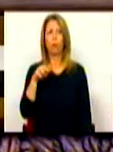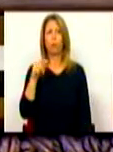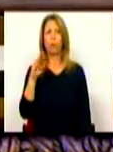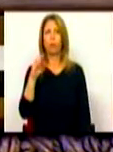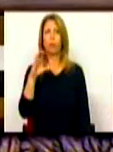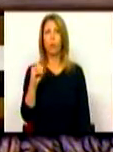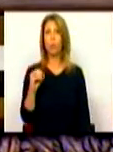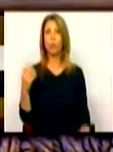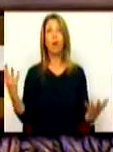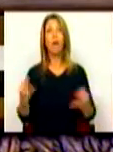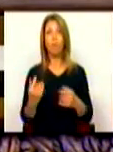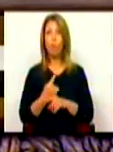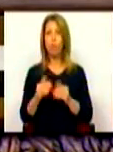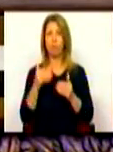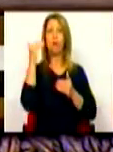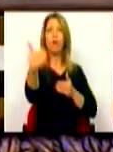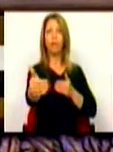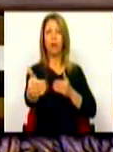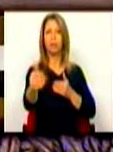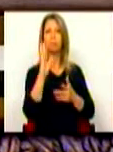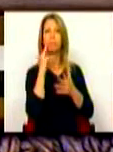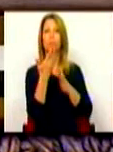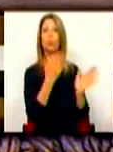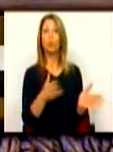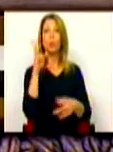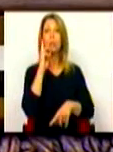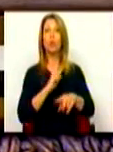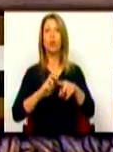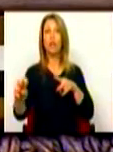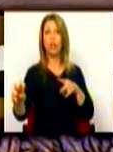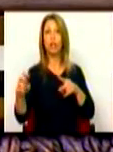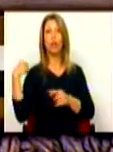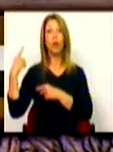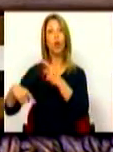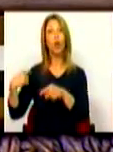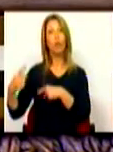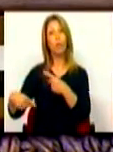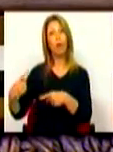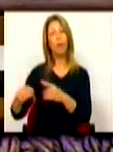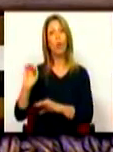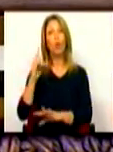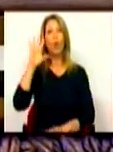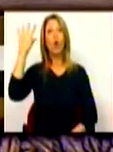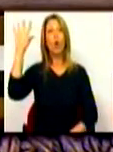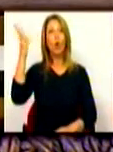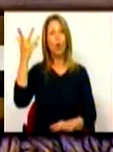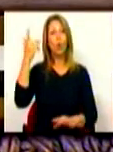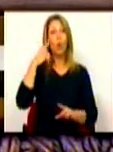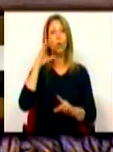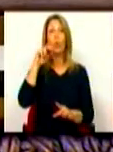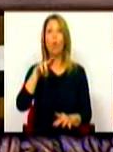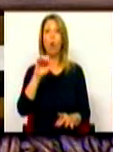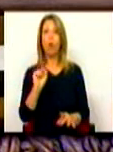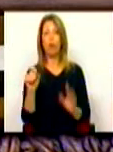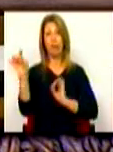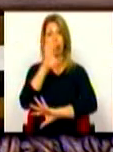pela Unesco por estar muito à frente na produção de energia de fontes renováveis ou quando as ONGs europeias